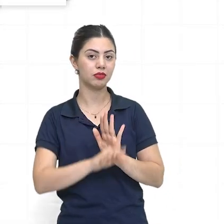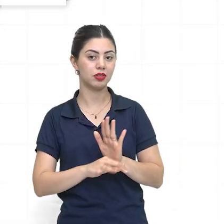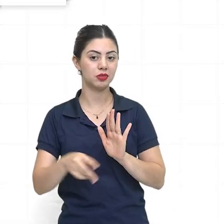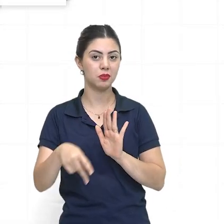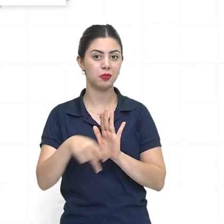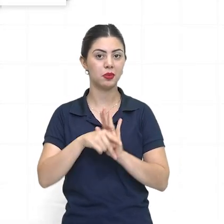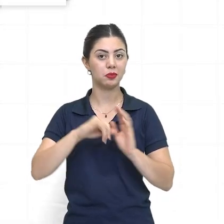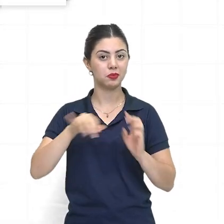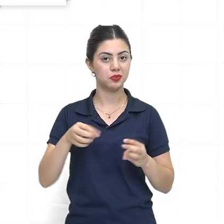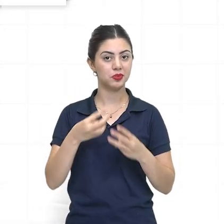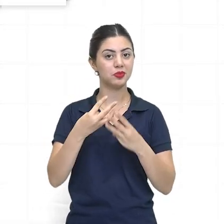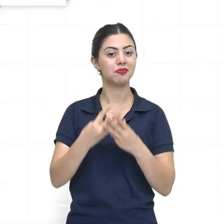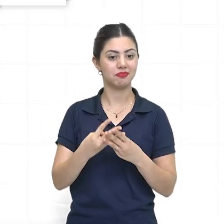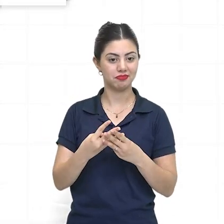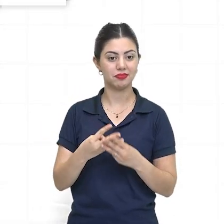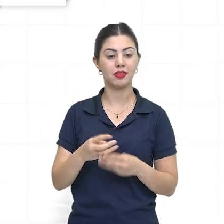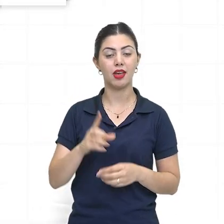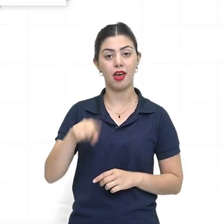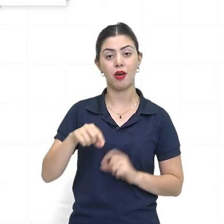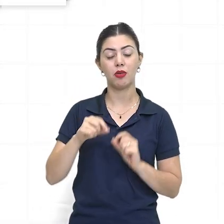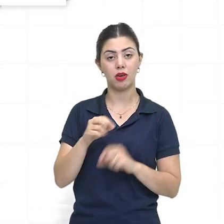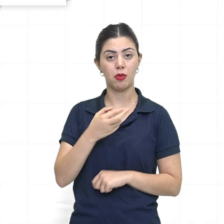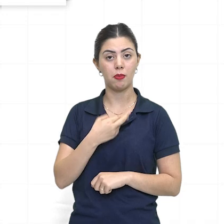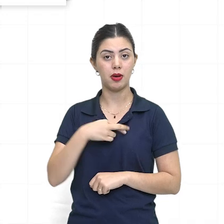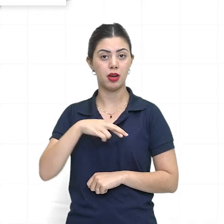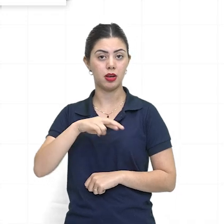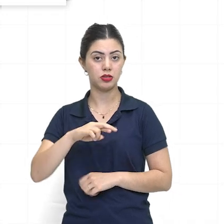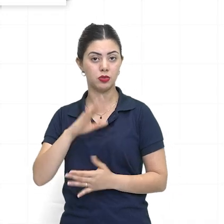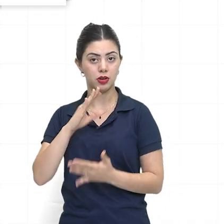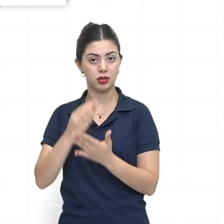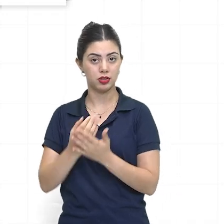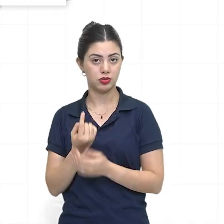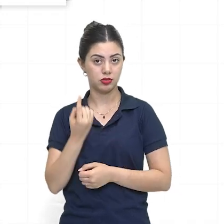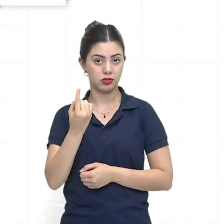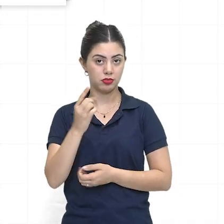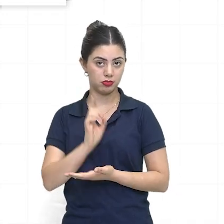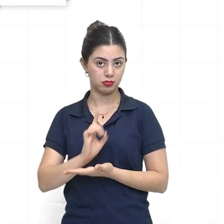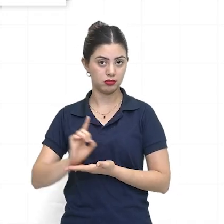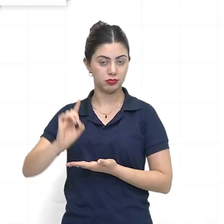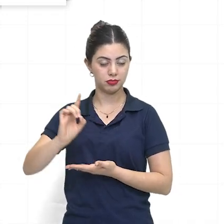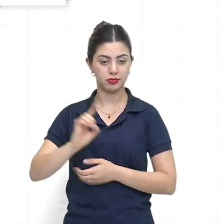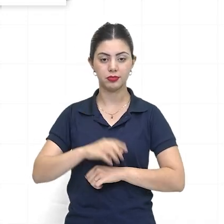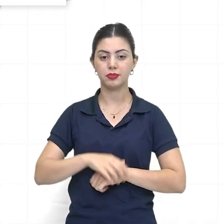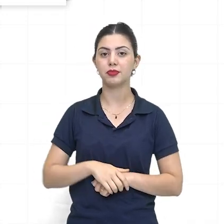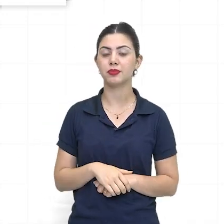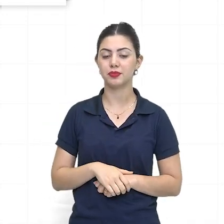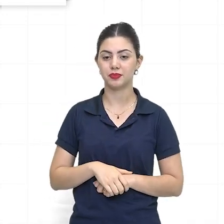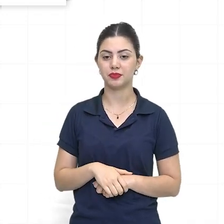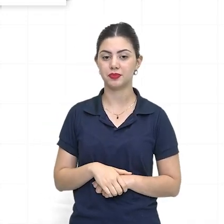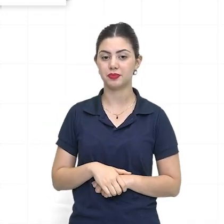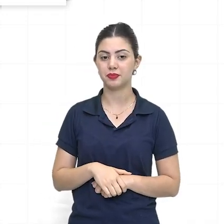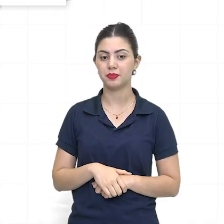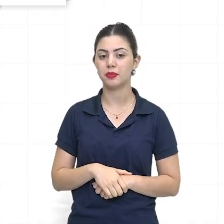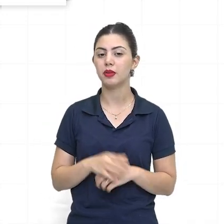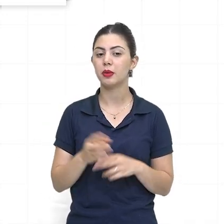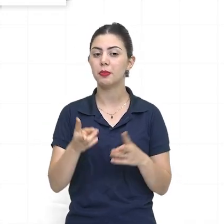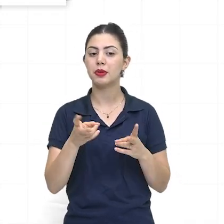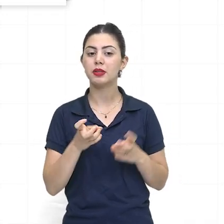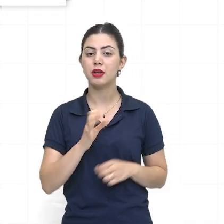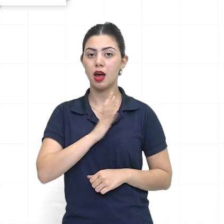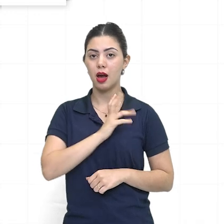uma religião monoteísta. Olha só. Olha só o que significa amor e